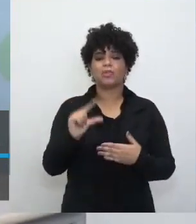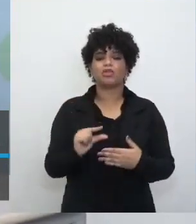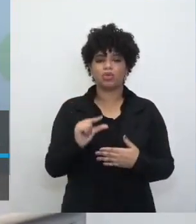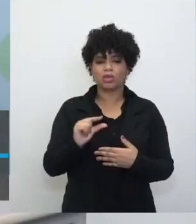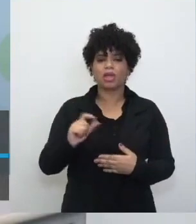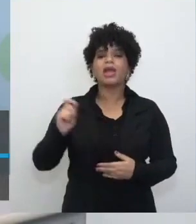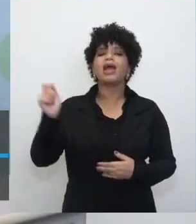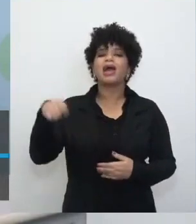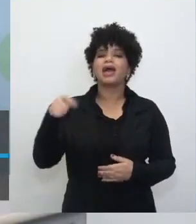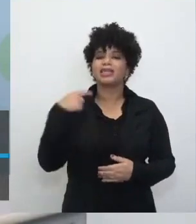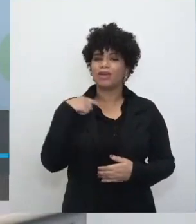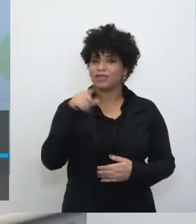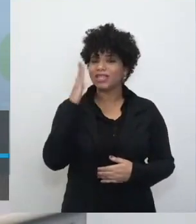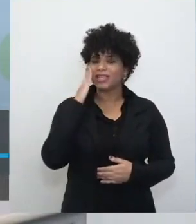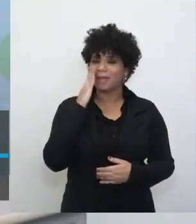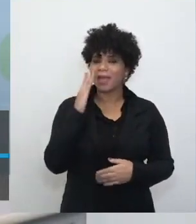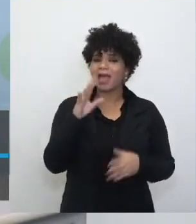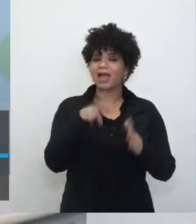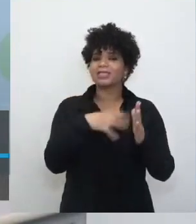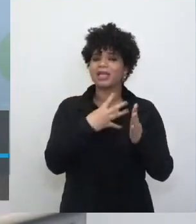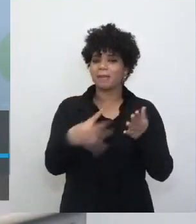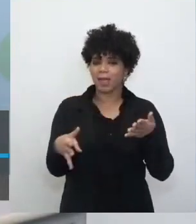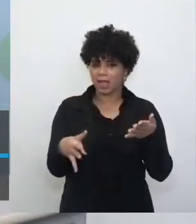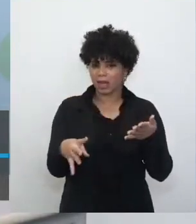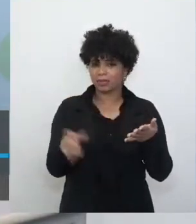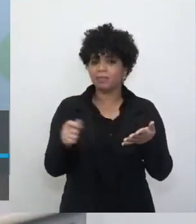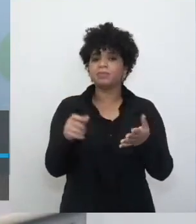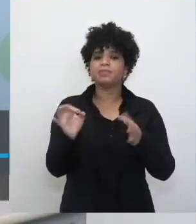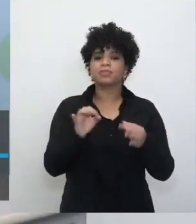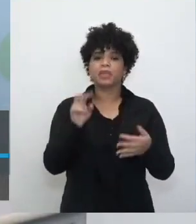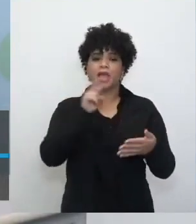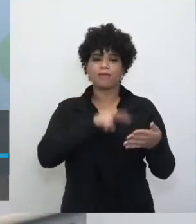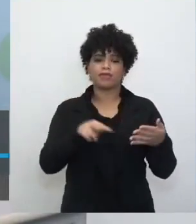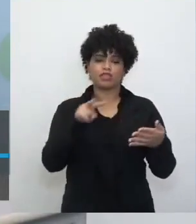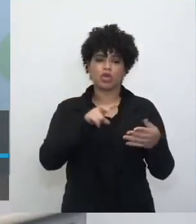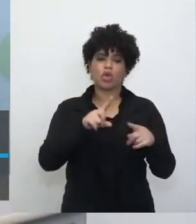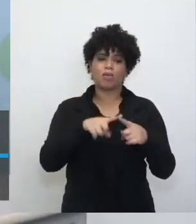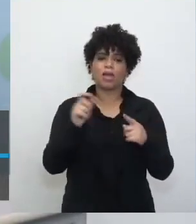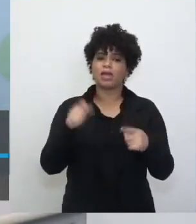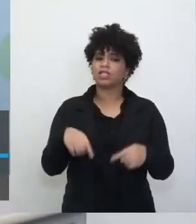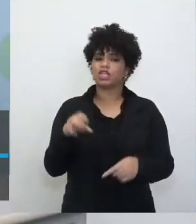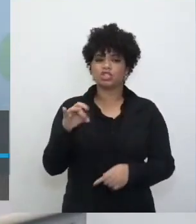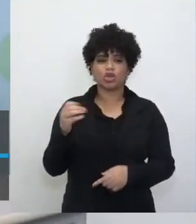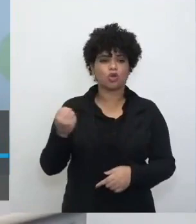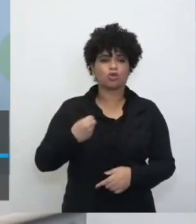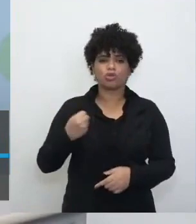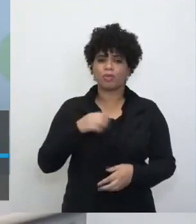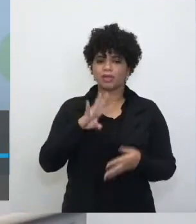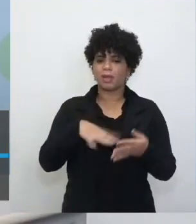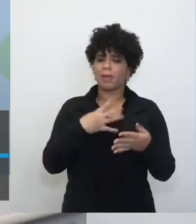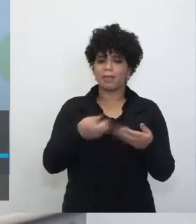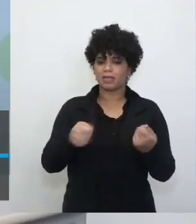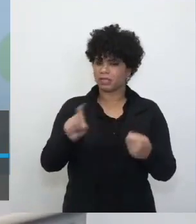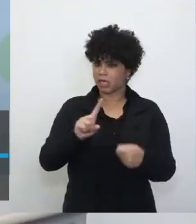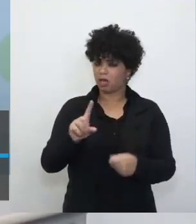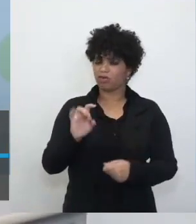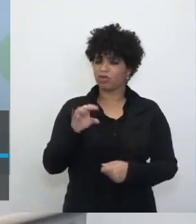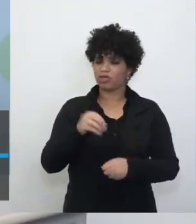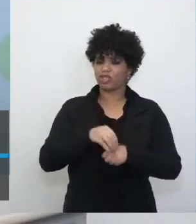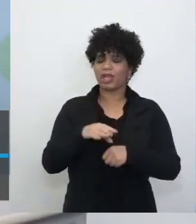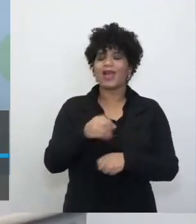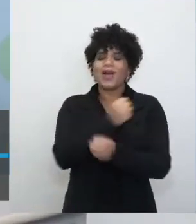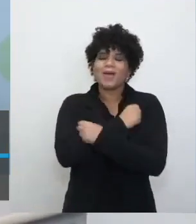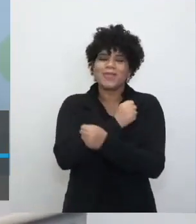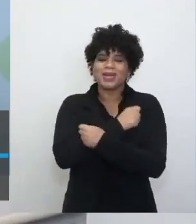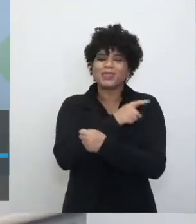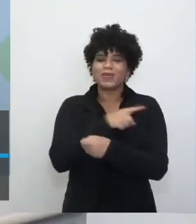aí você pode usar esse dispositivo. Claro, eu montei uma tabela para ficar bem visual, mas você pode pôr só os valores e não ter que fazer a tabela, tá bom? Mas quero mandar um abraço aí